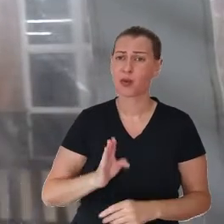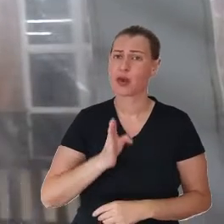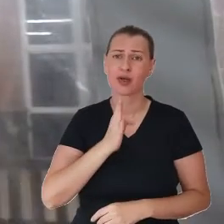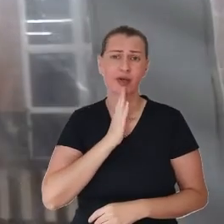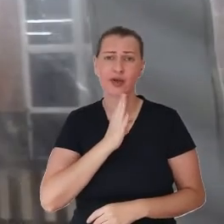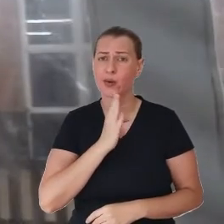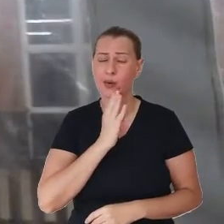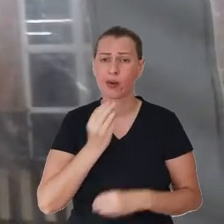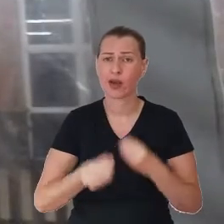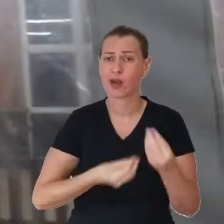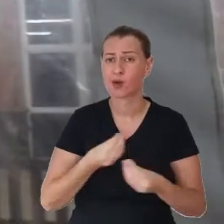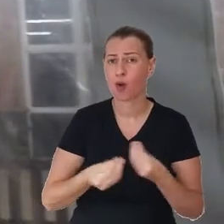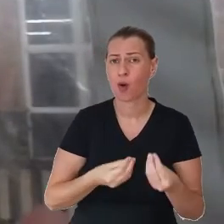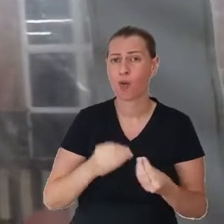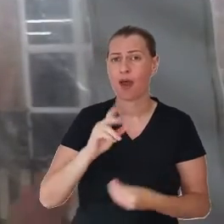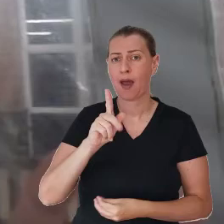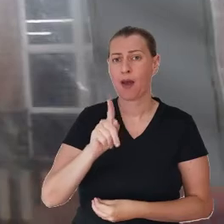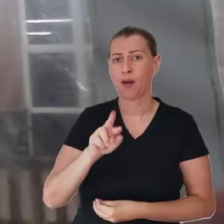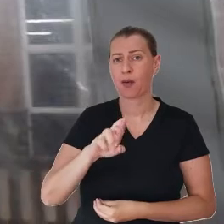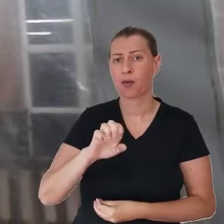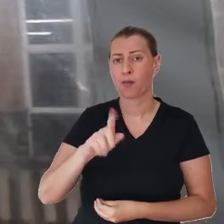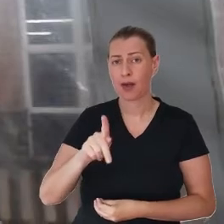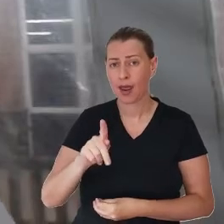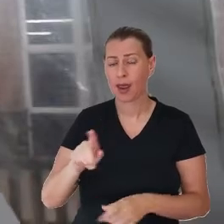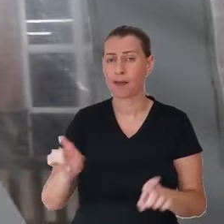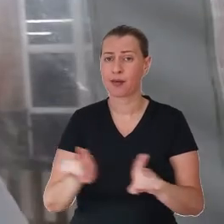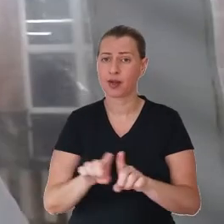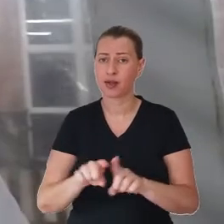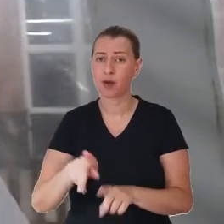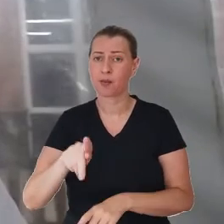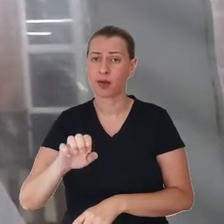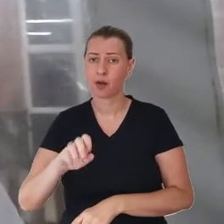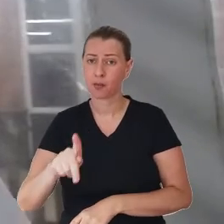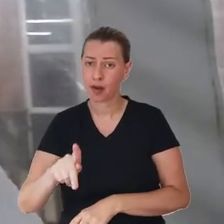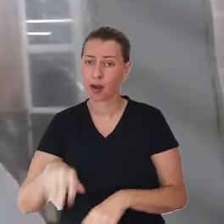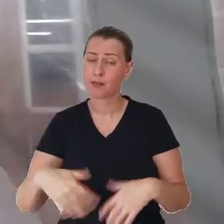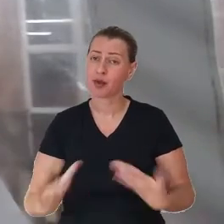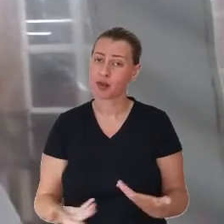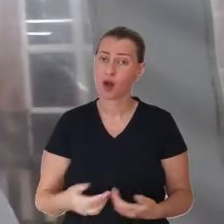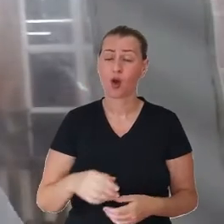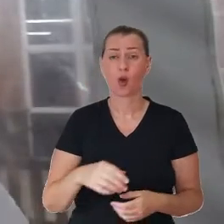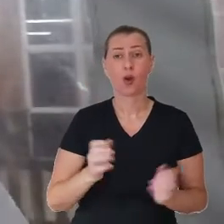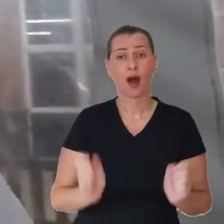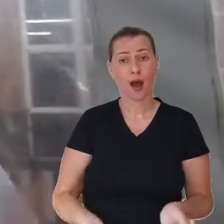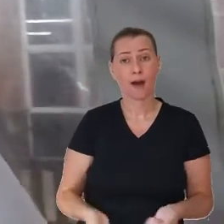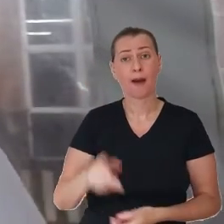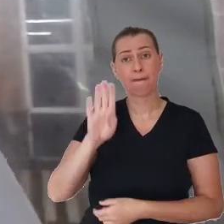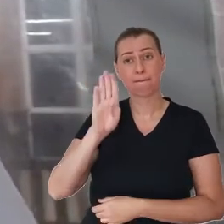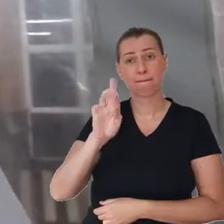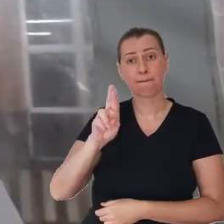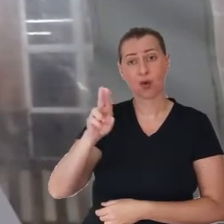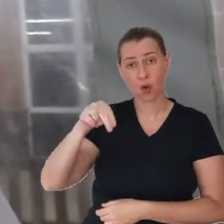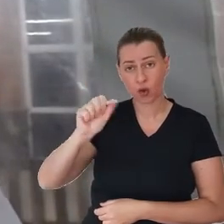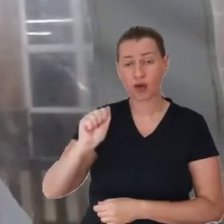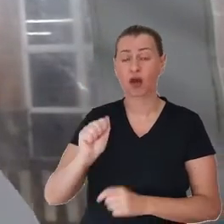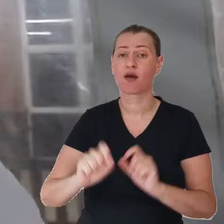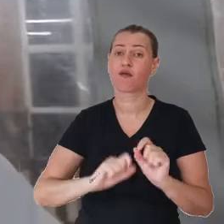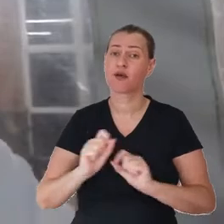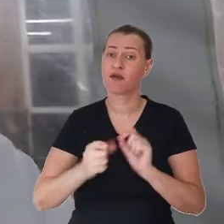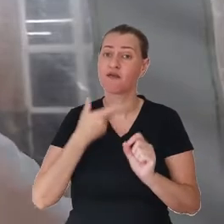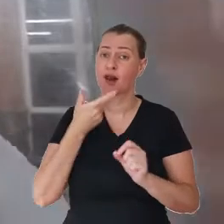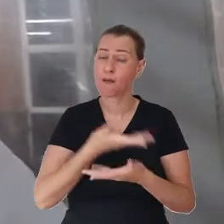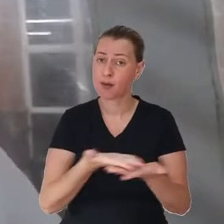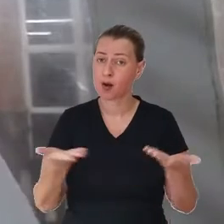pré-exposição, ou PEP, que é a profilaxia pós-exposição. Então, ela vai compartilhar um pouco em si, e ao final da fala